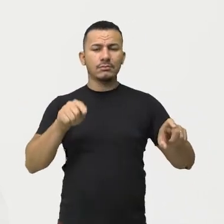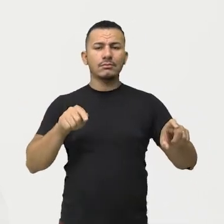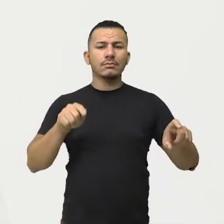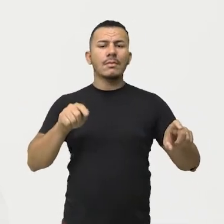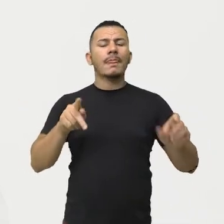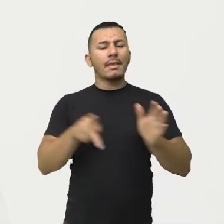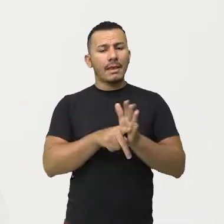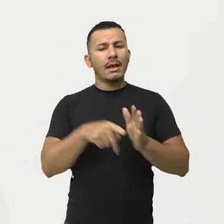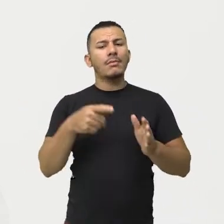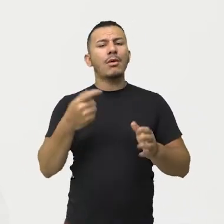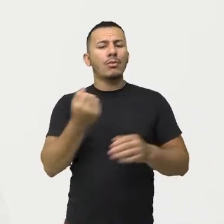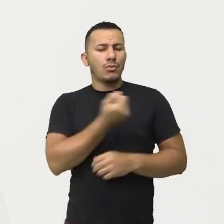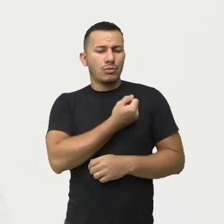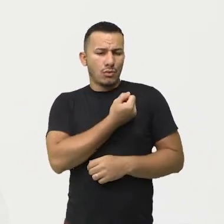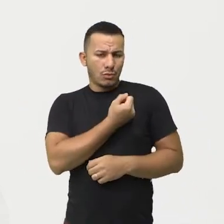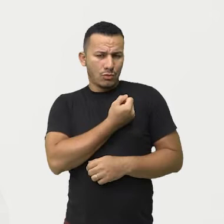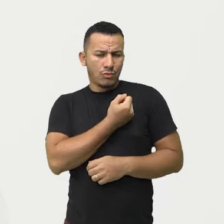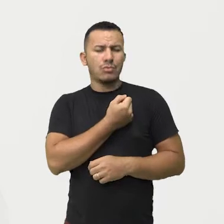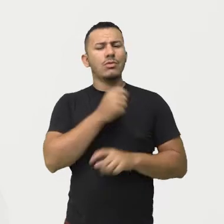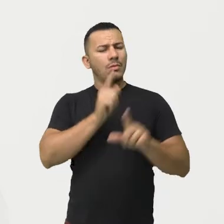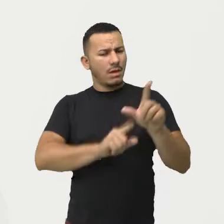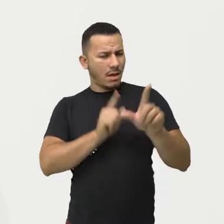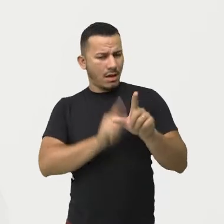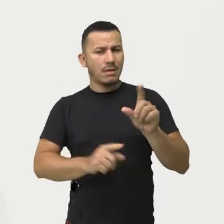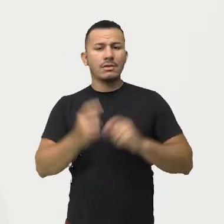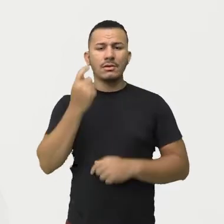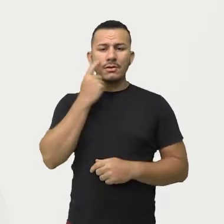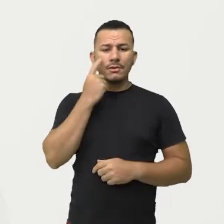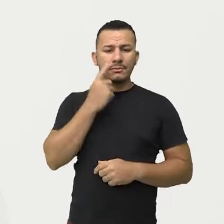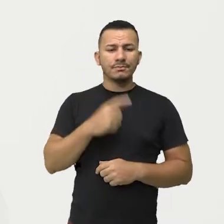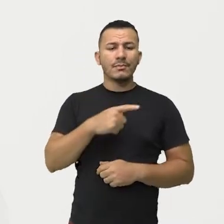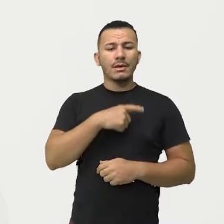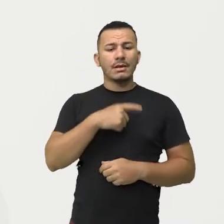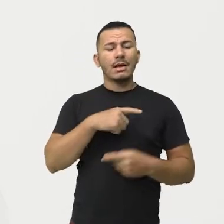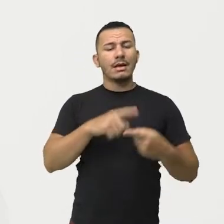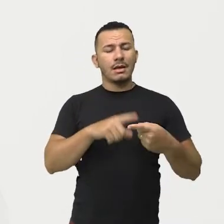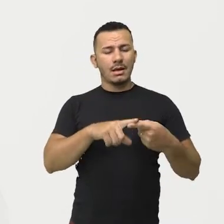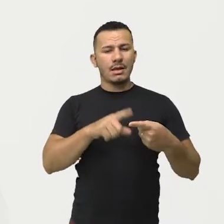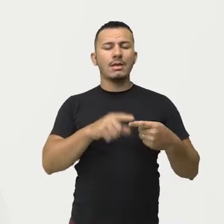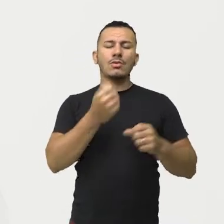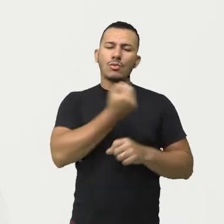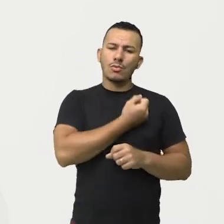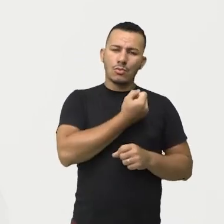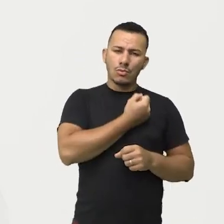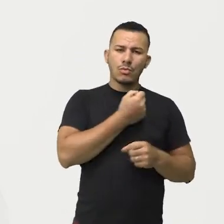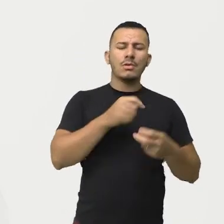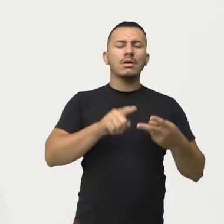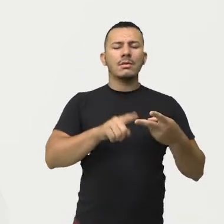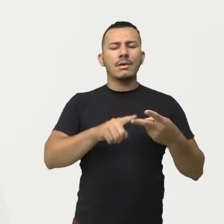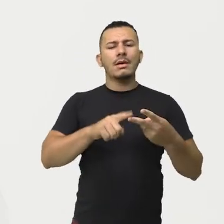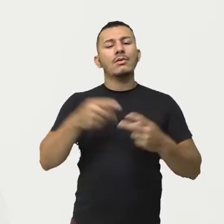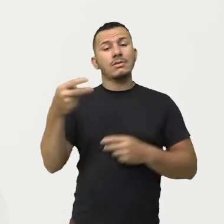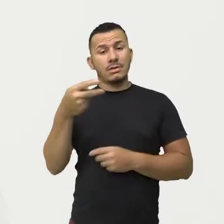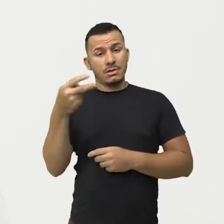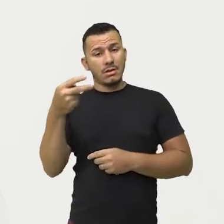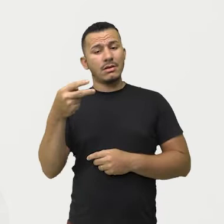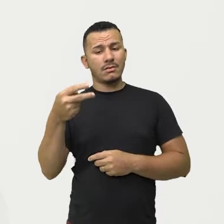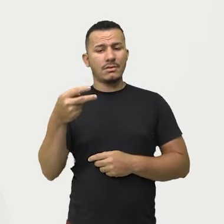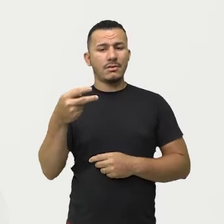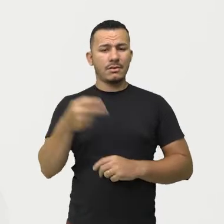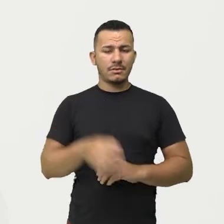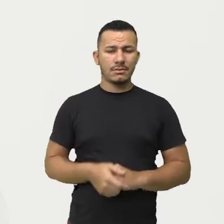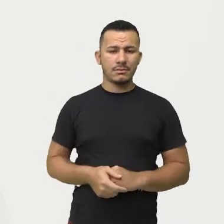seus elementos. Quem são os seus elementos? Nós temos membros e sinal da igualdade. Já é um aqui,